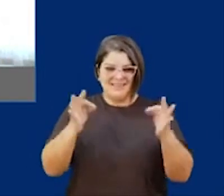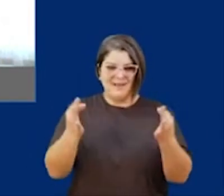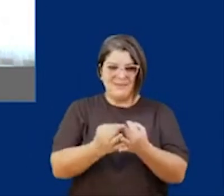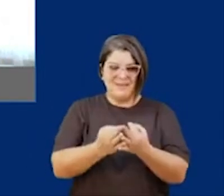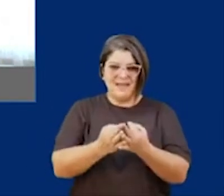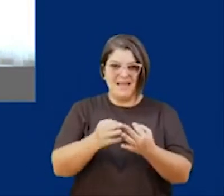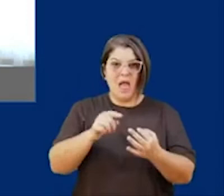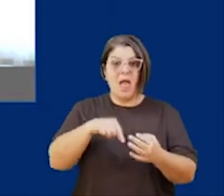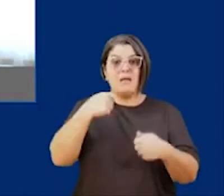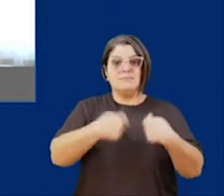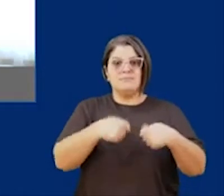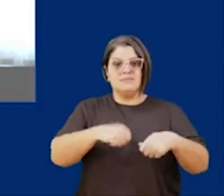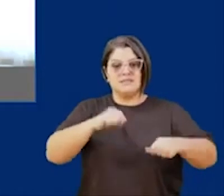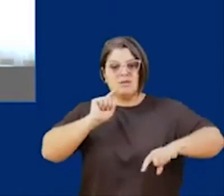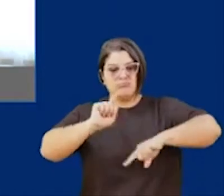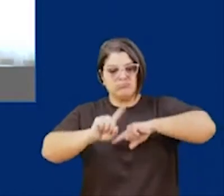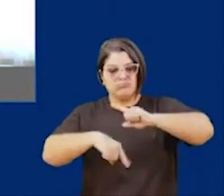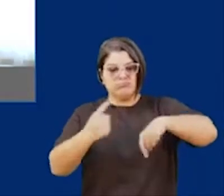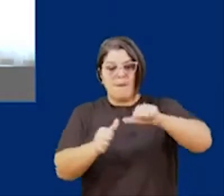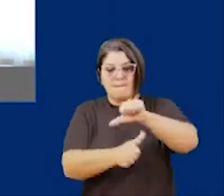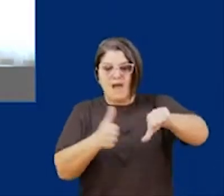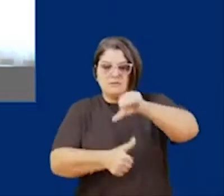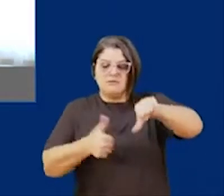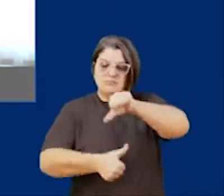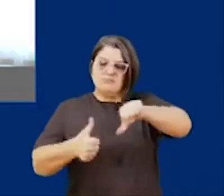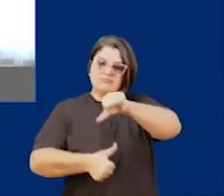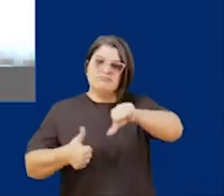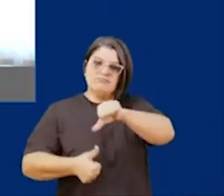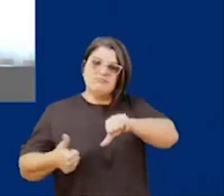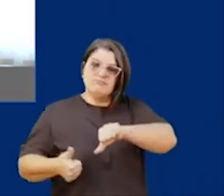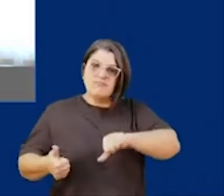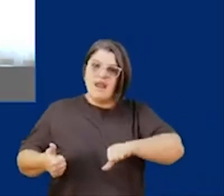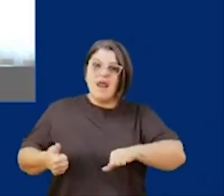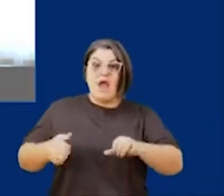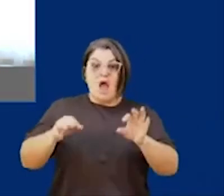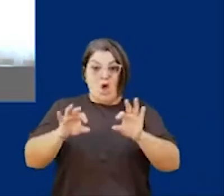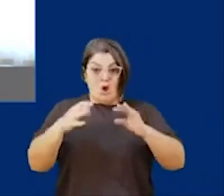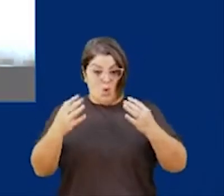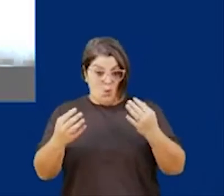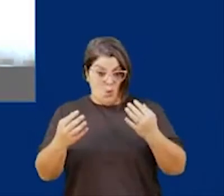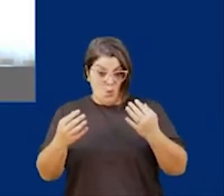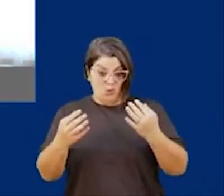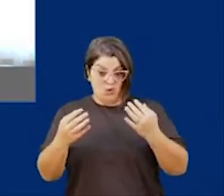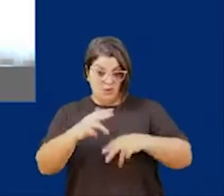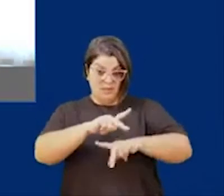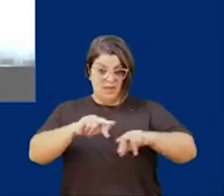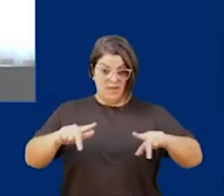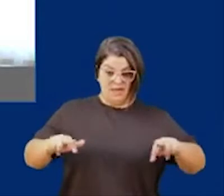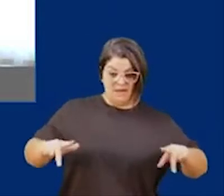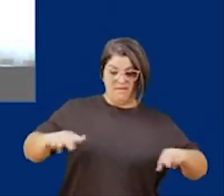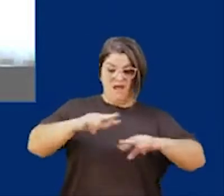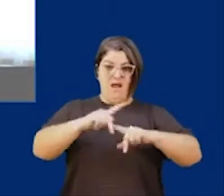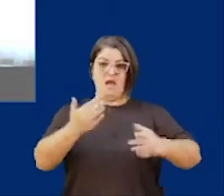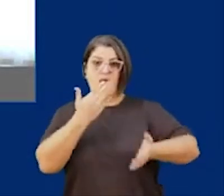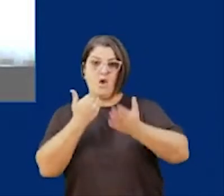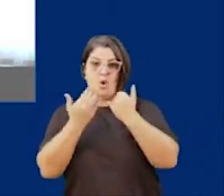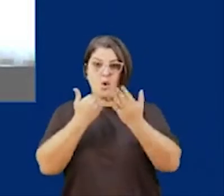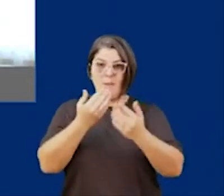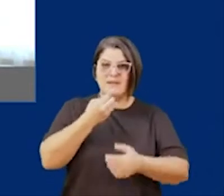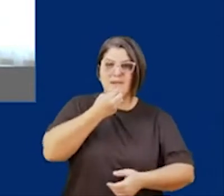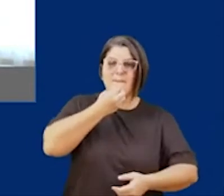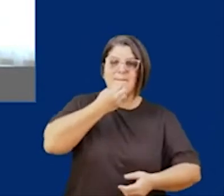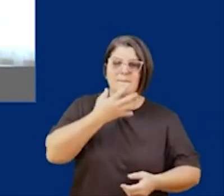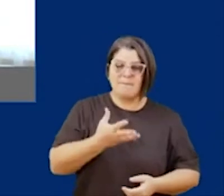praticar hábitos mais saudáveis. E isso simplifica o dia a dia, porque a comida que vai para a família vai também para a criança, né? A gente cuidando de que esses temperos não sejam temperos